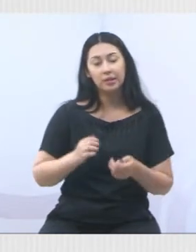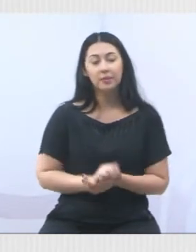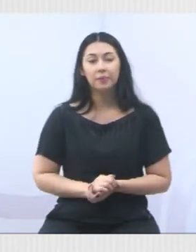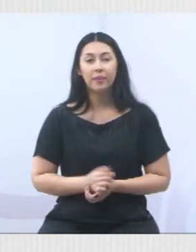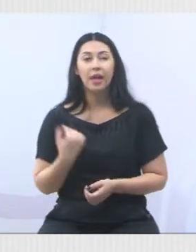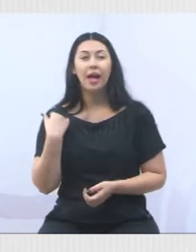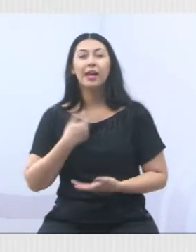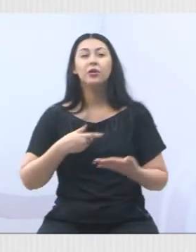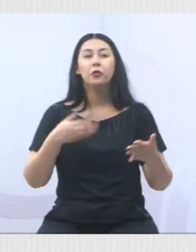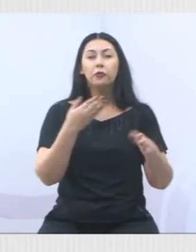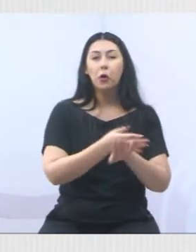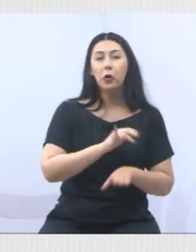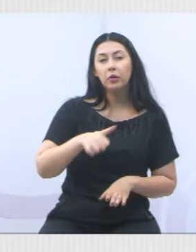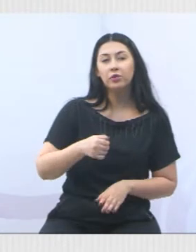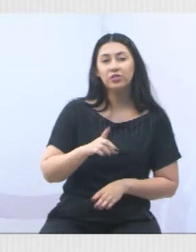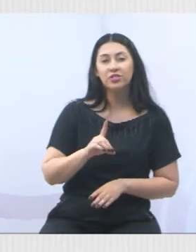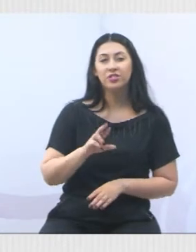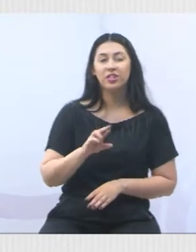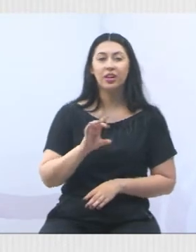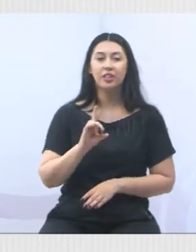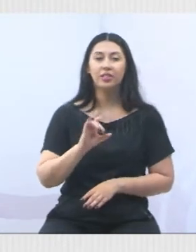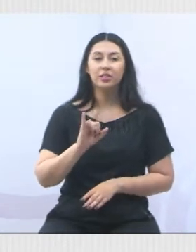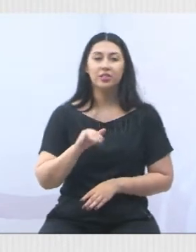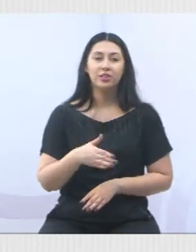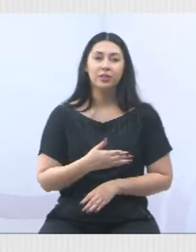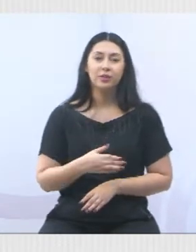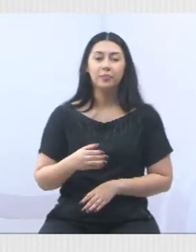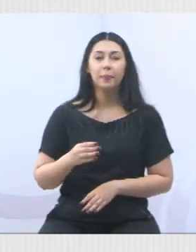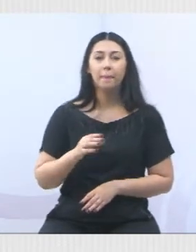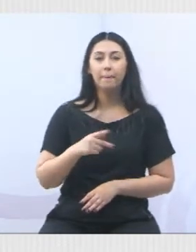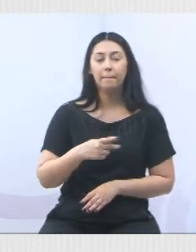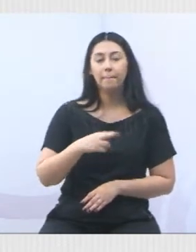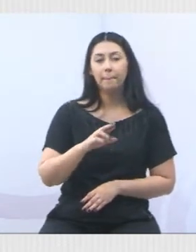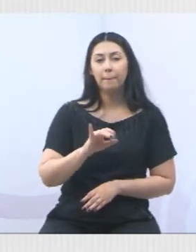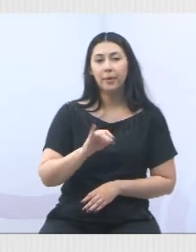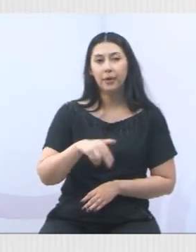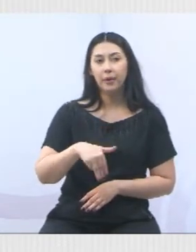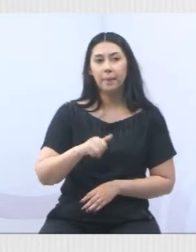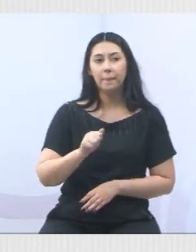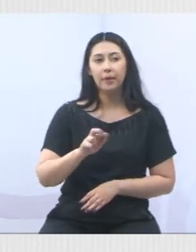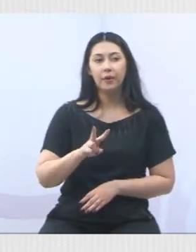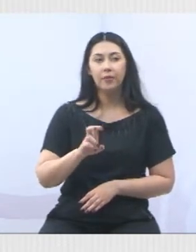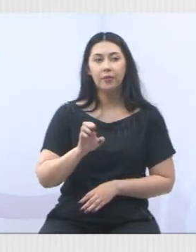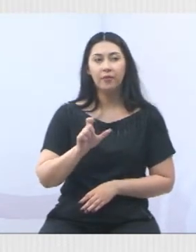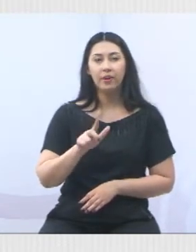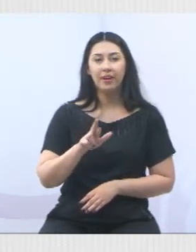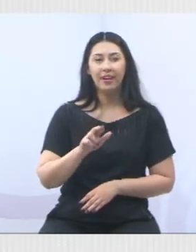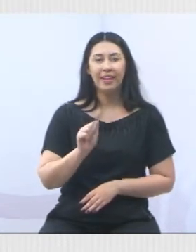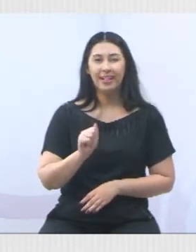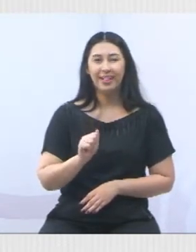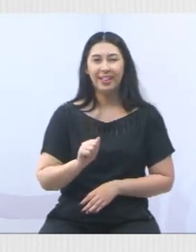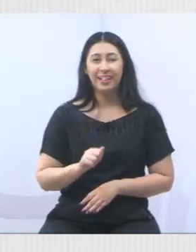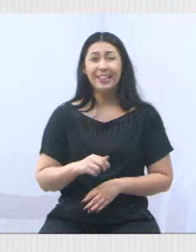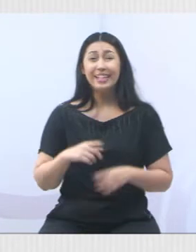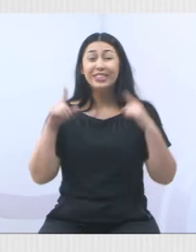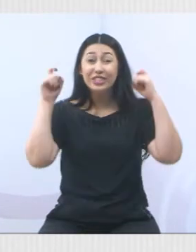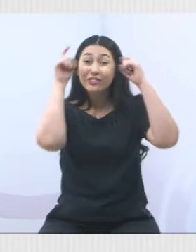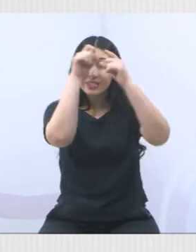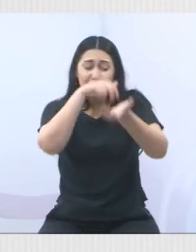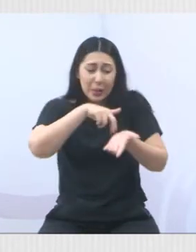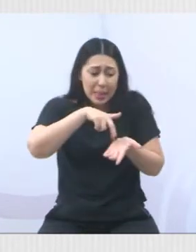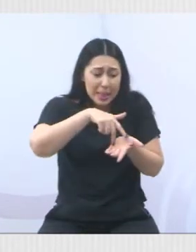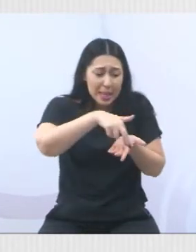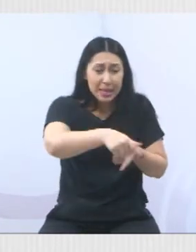Estivemos no Jardim Primavera e pediram, né, o munícipe falou da dificuldade de descer essa viela, né,